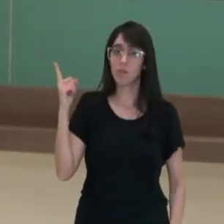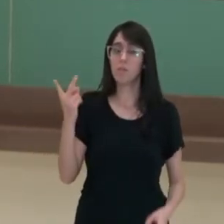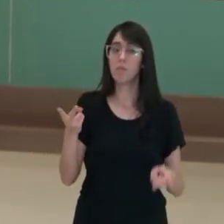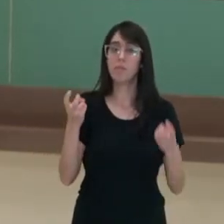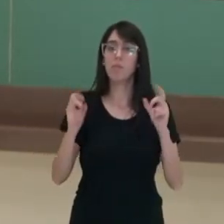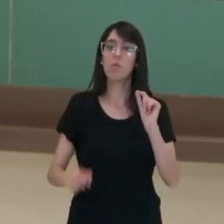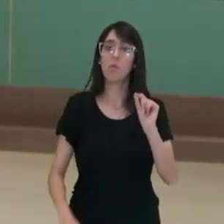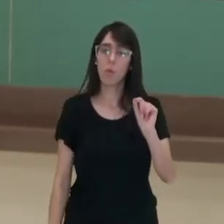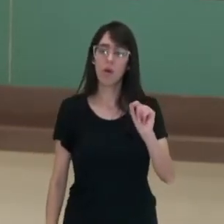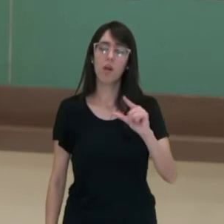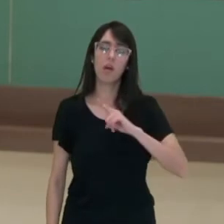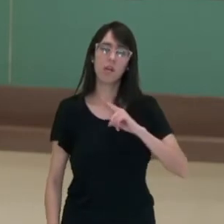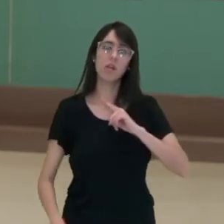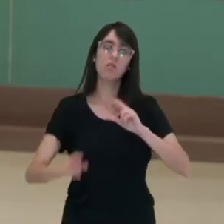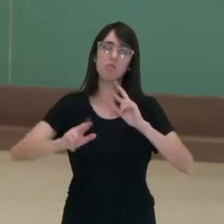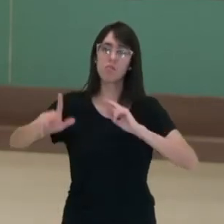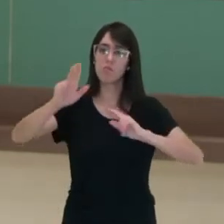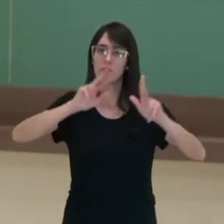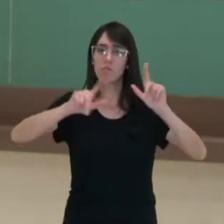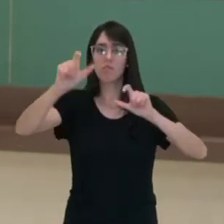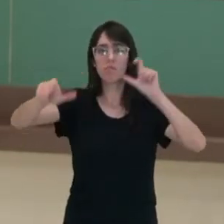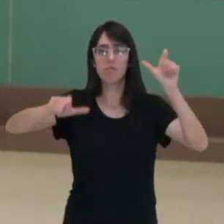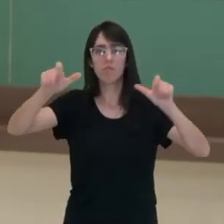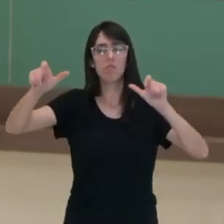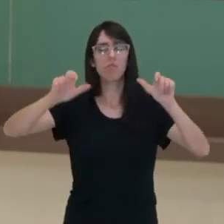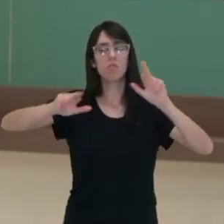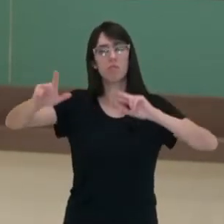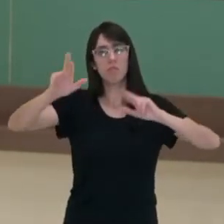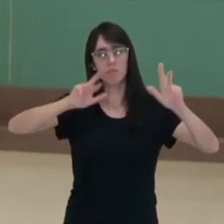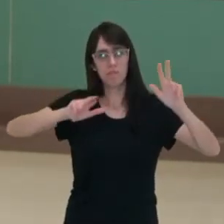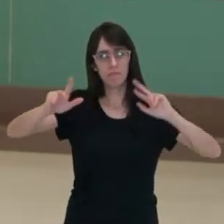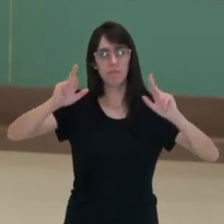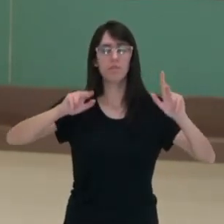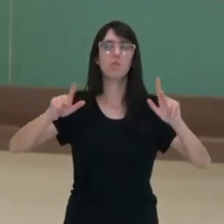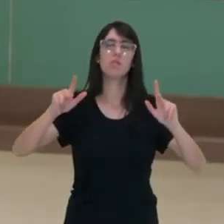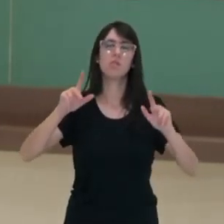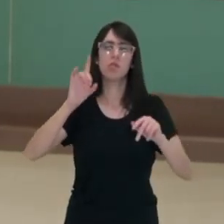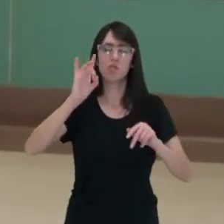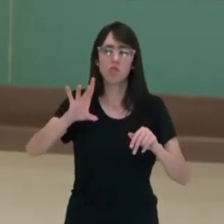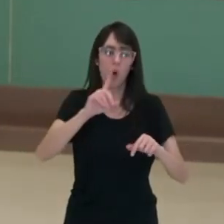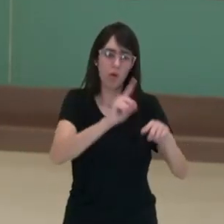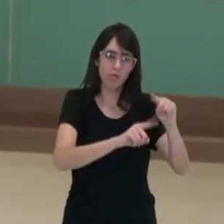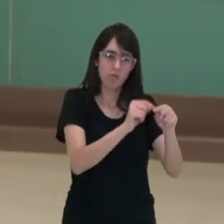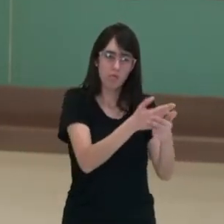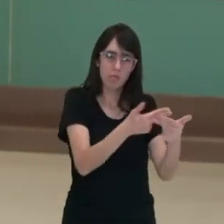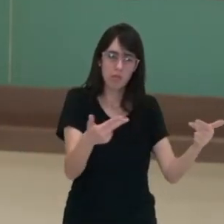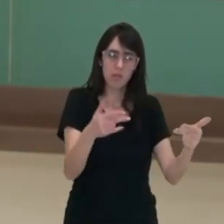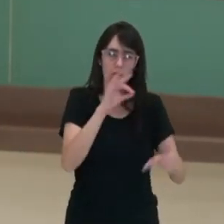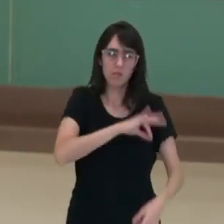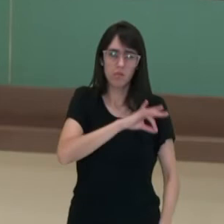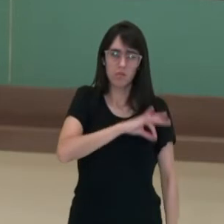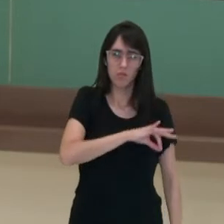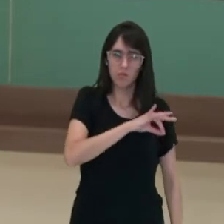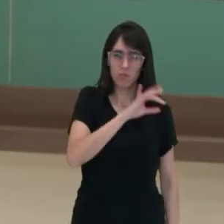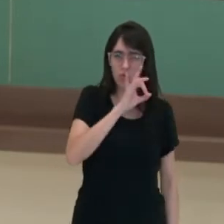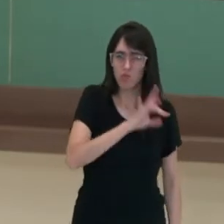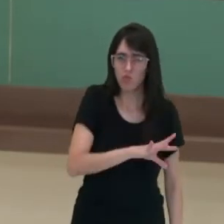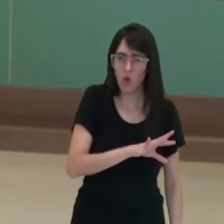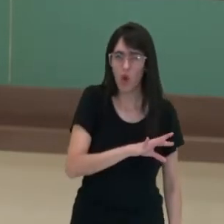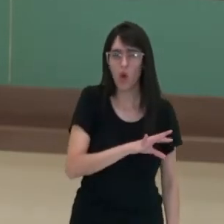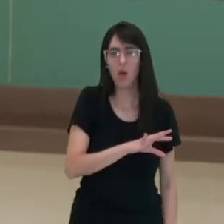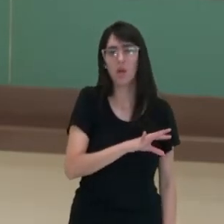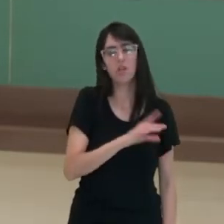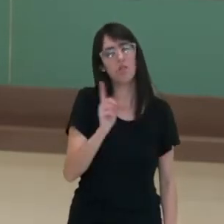de diferenciação dos sujeitos, também, não apenas na questão material, na renda, no trabalho, como fazia